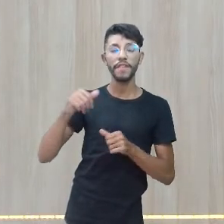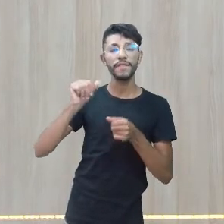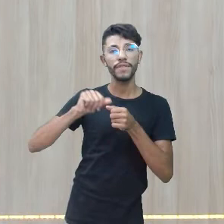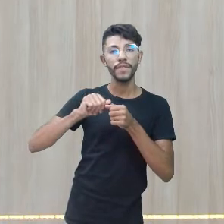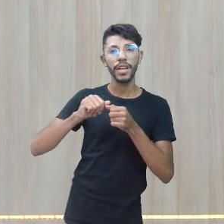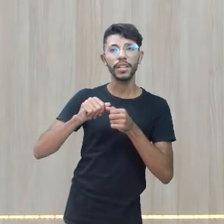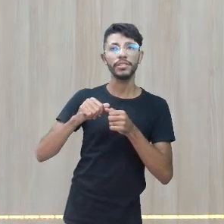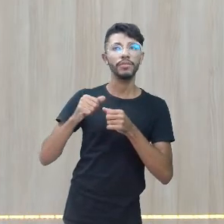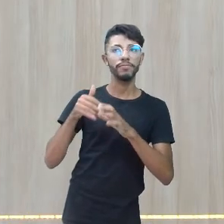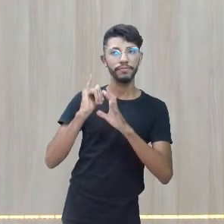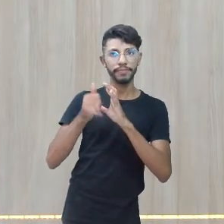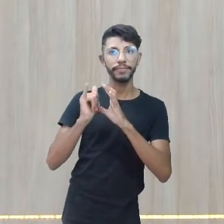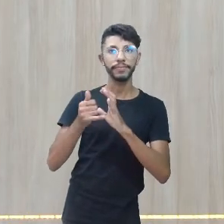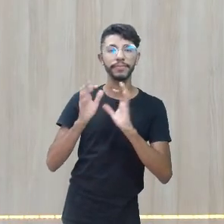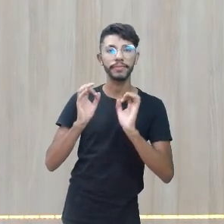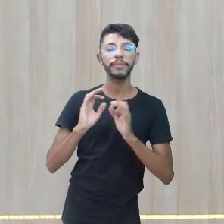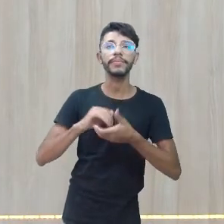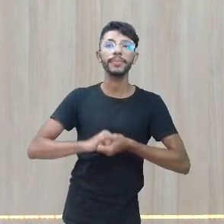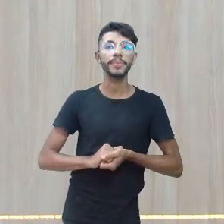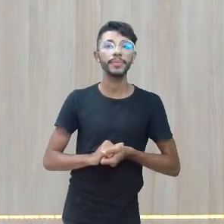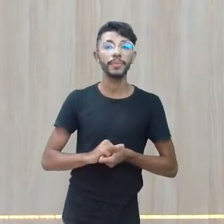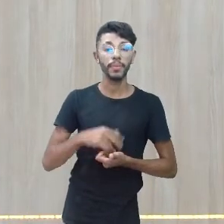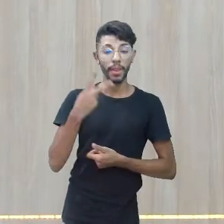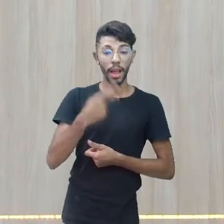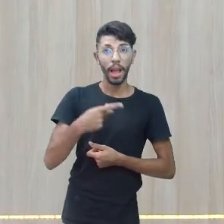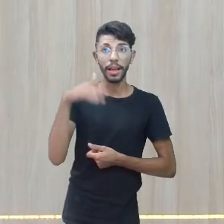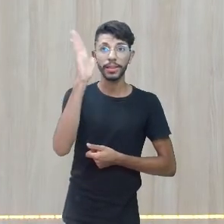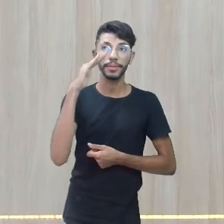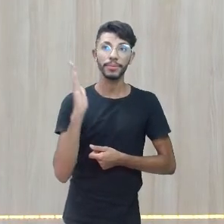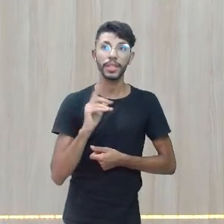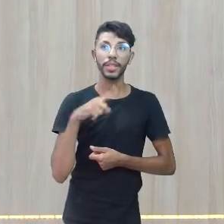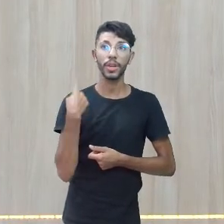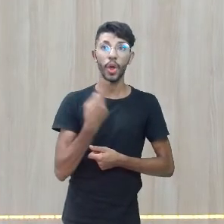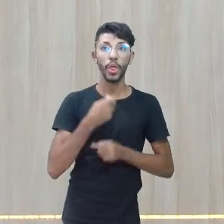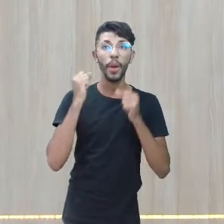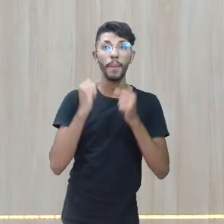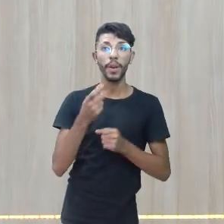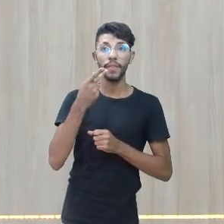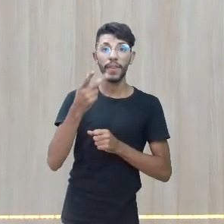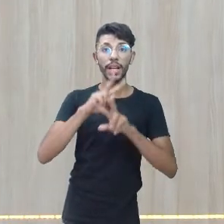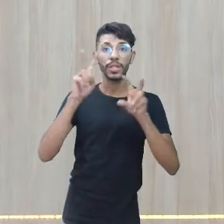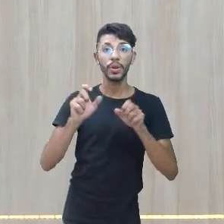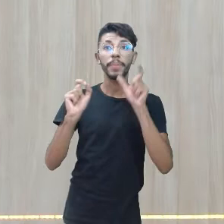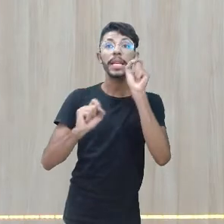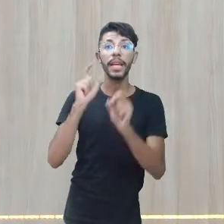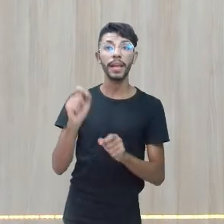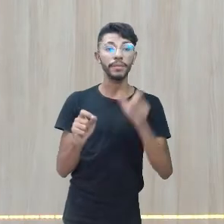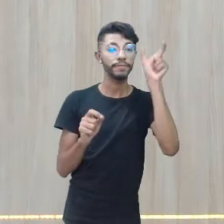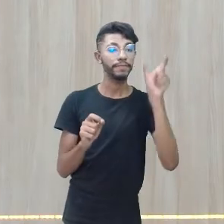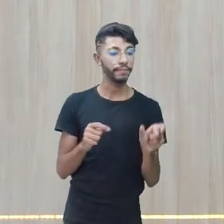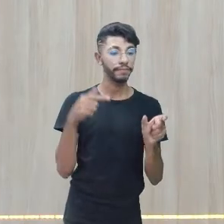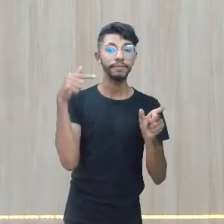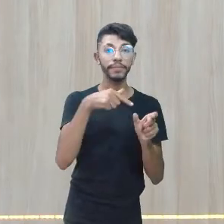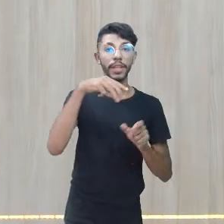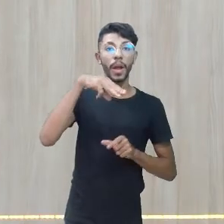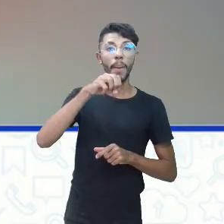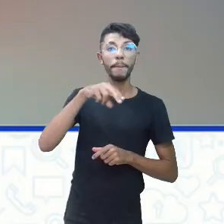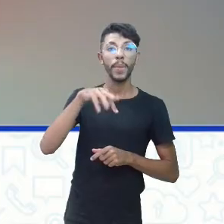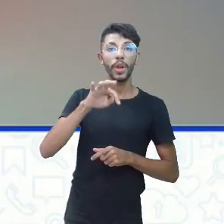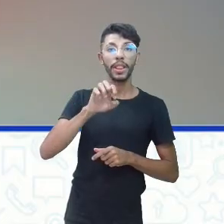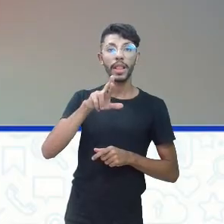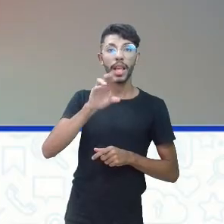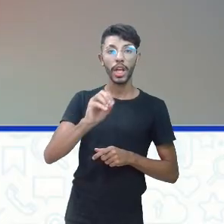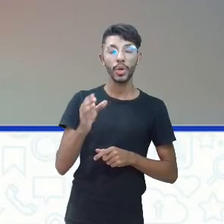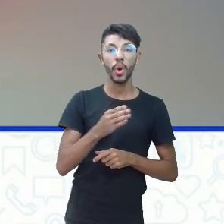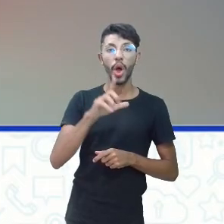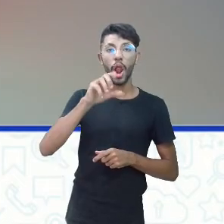No Brasil, podemos citar a figura de Monteiro Lobato como grande